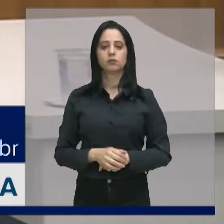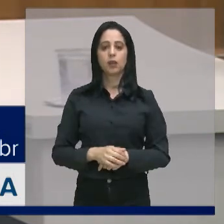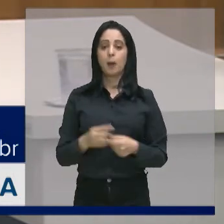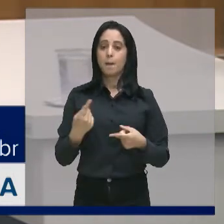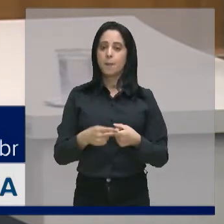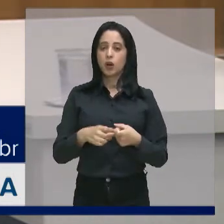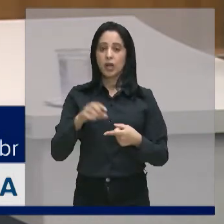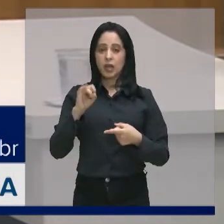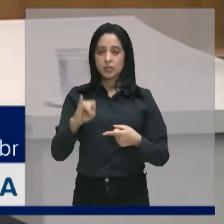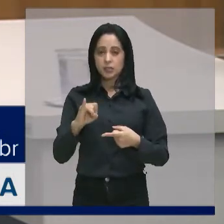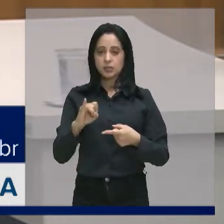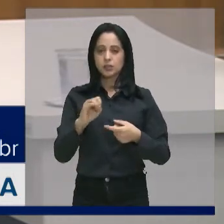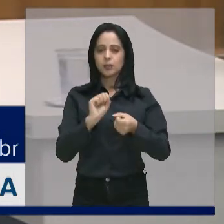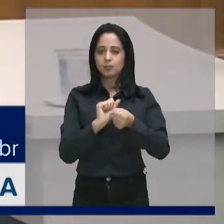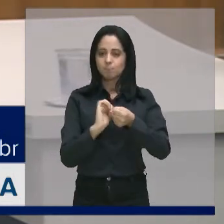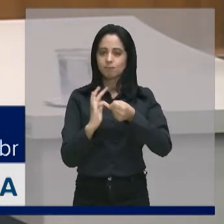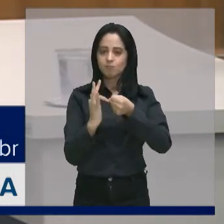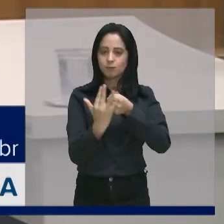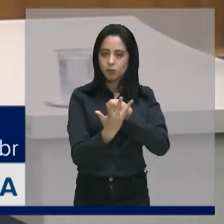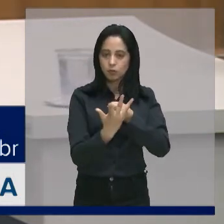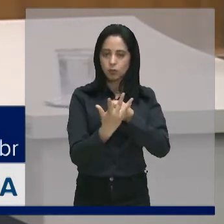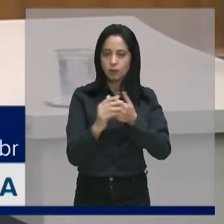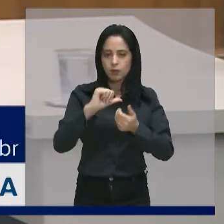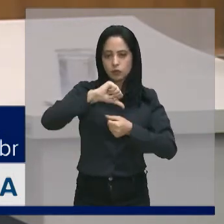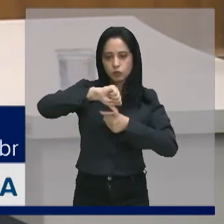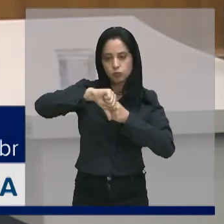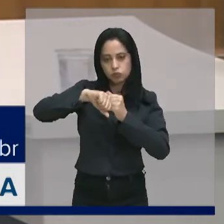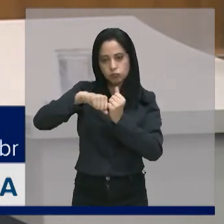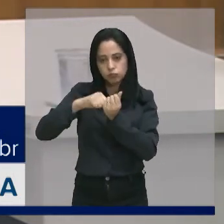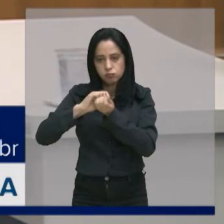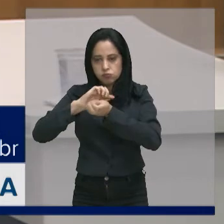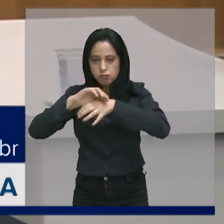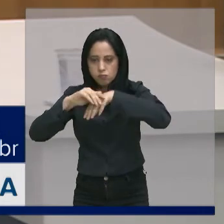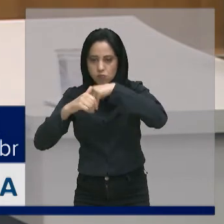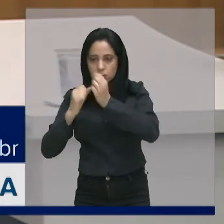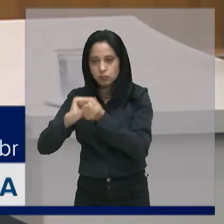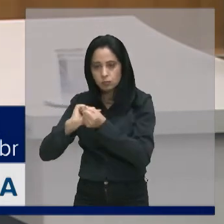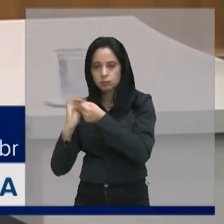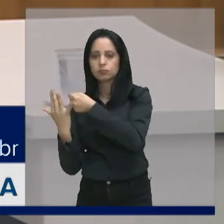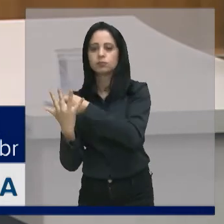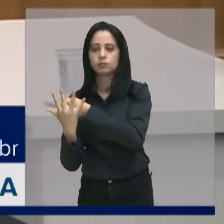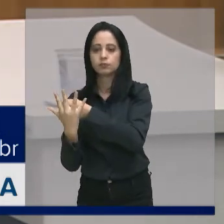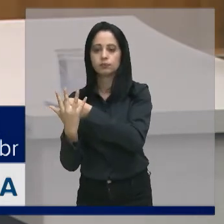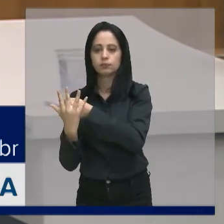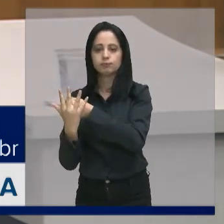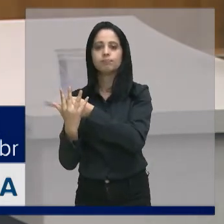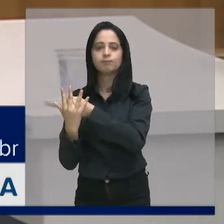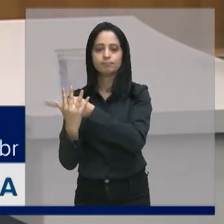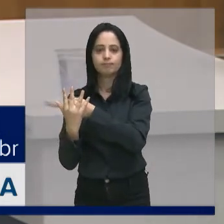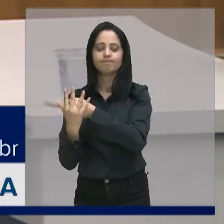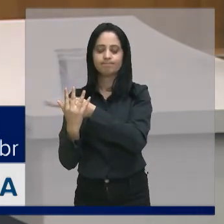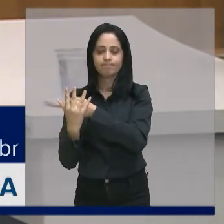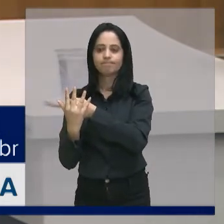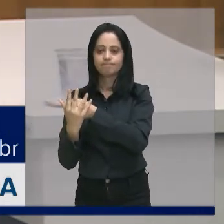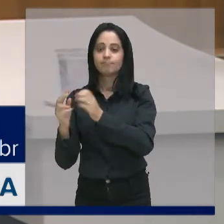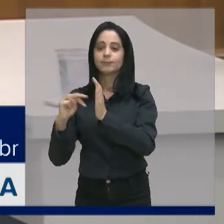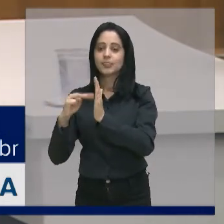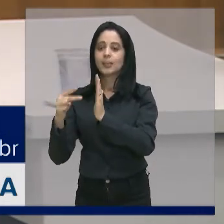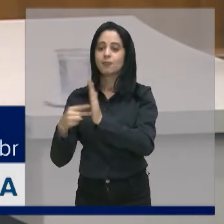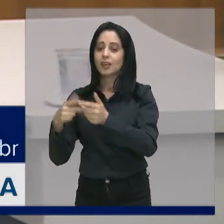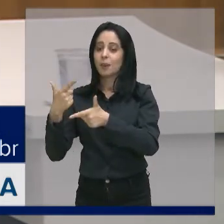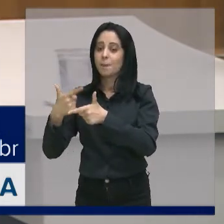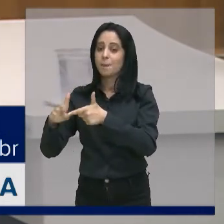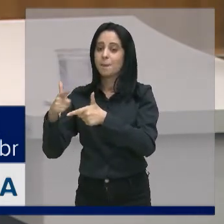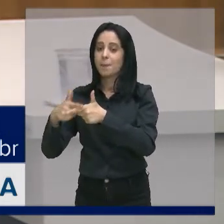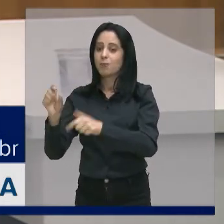ou alguma variante que seja refratária à imunização, nós vamos ter um grande problema